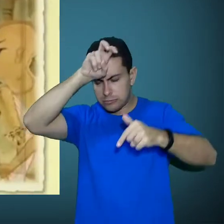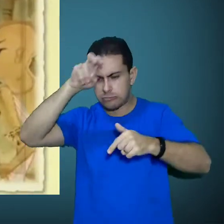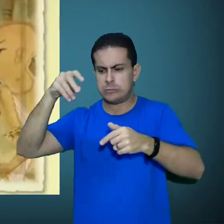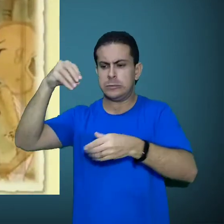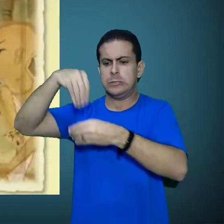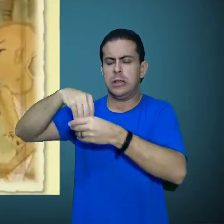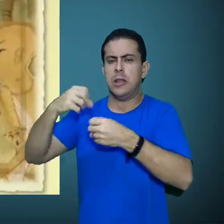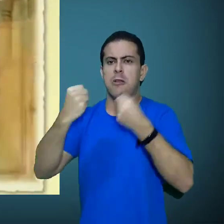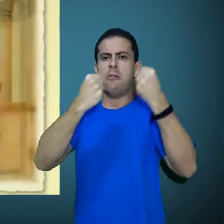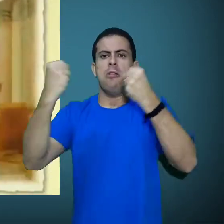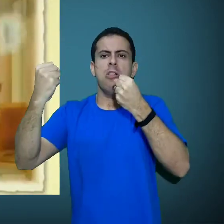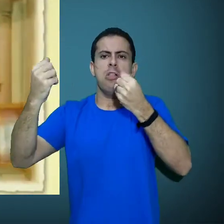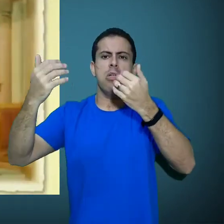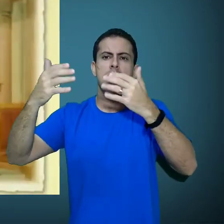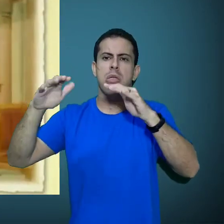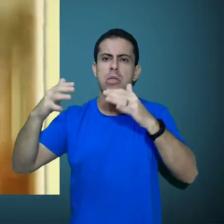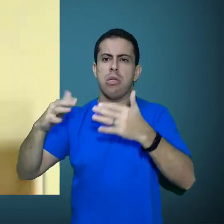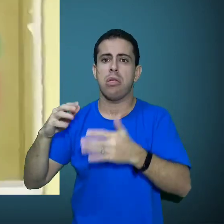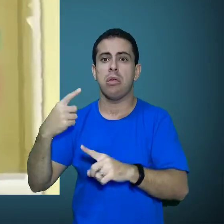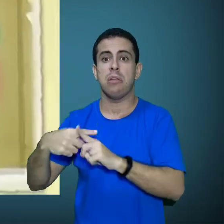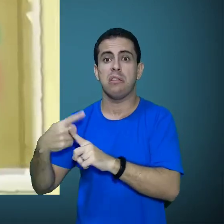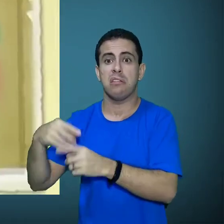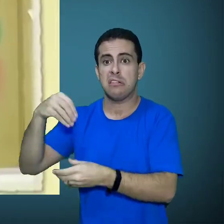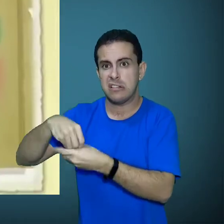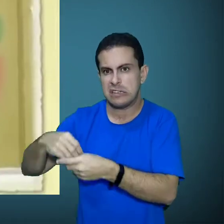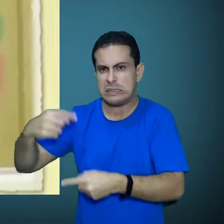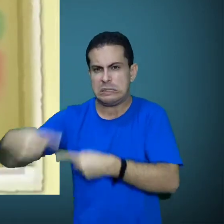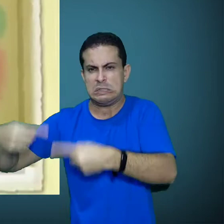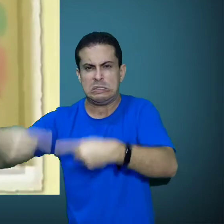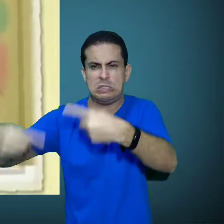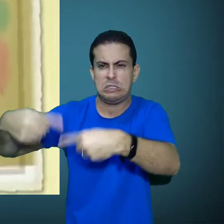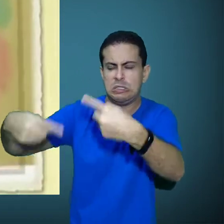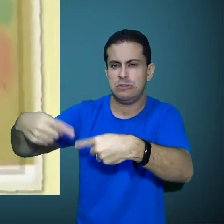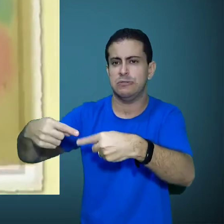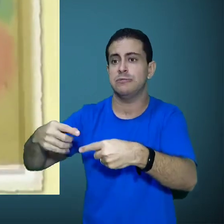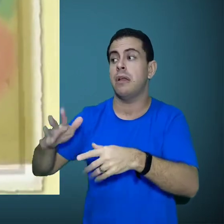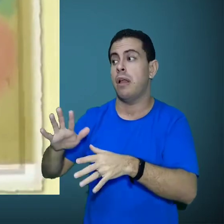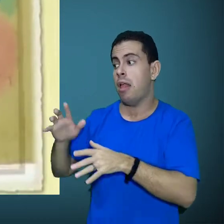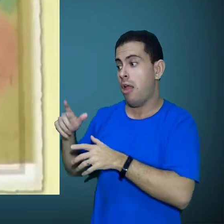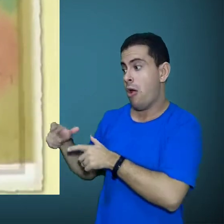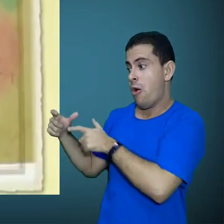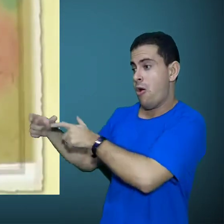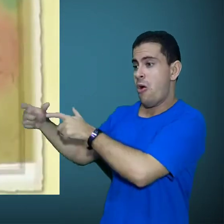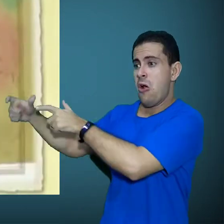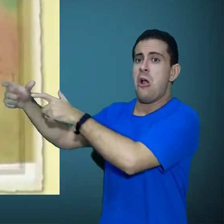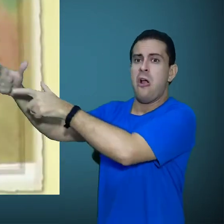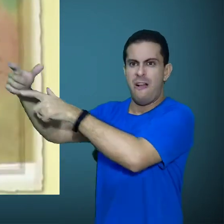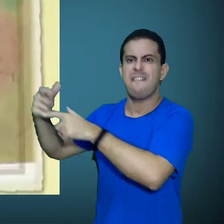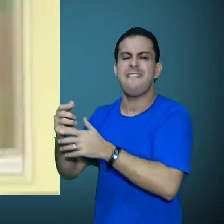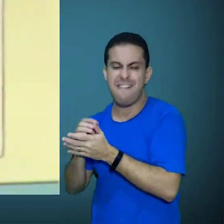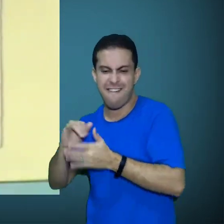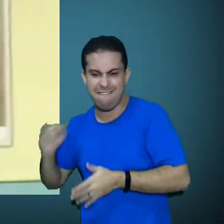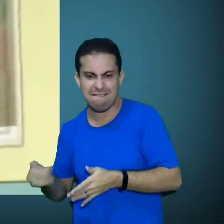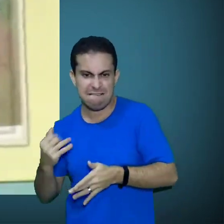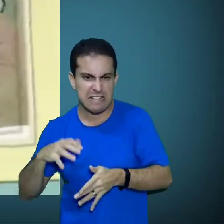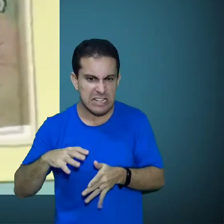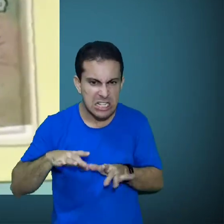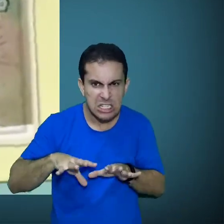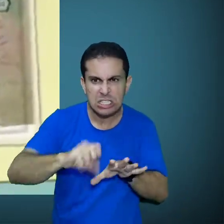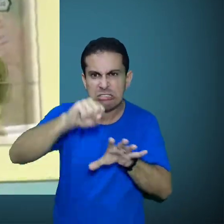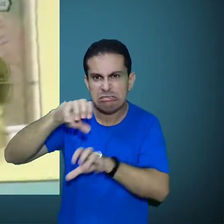várias disputas internas. Como resultado, os egípcios foram sendo dominados por poderosos impérios